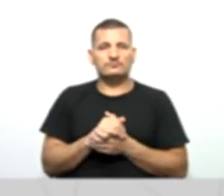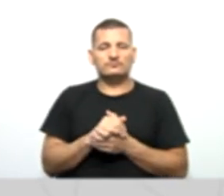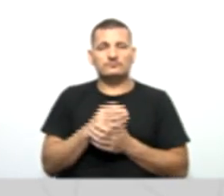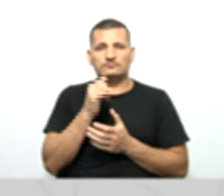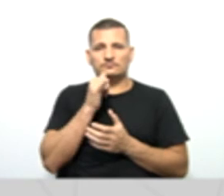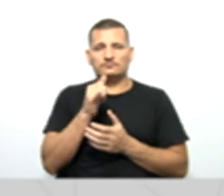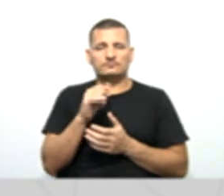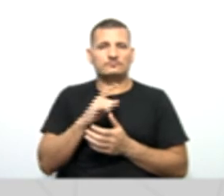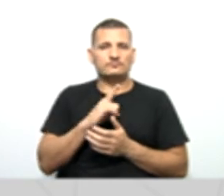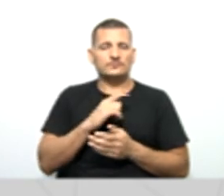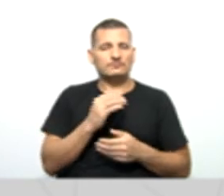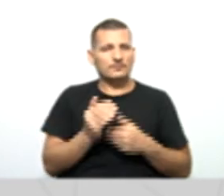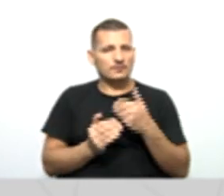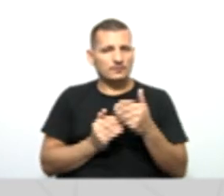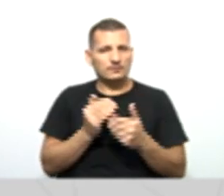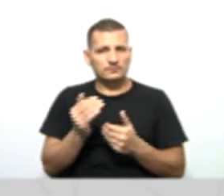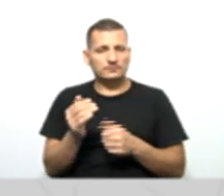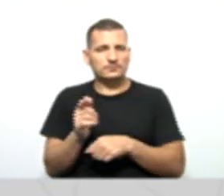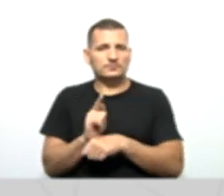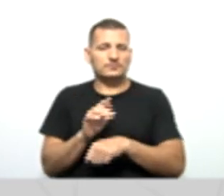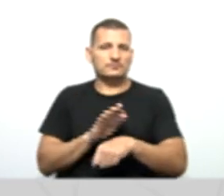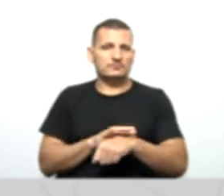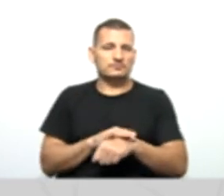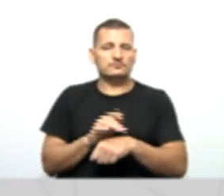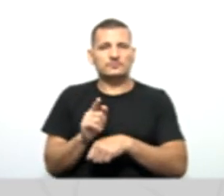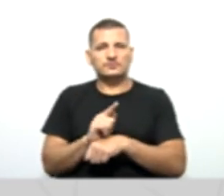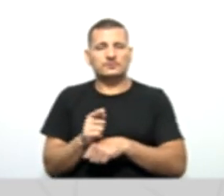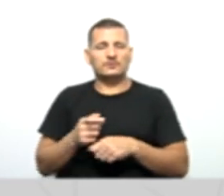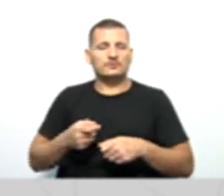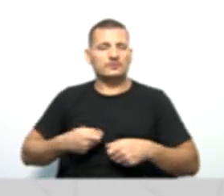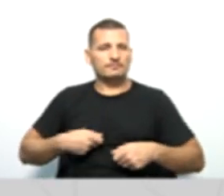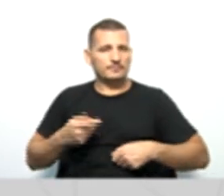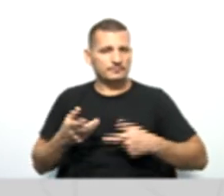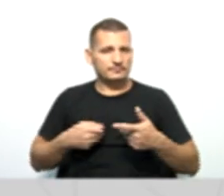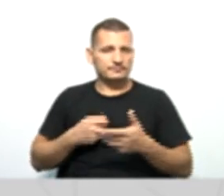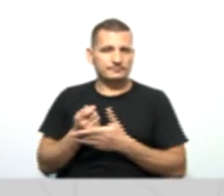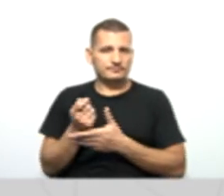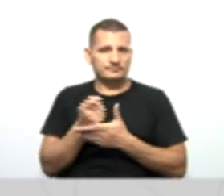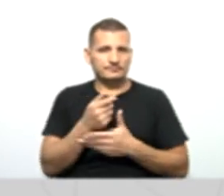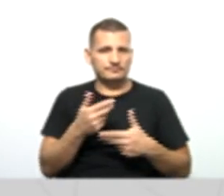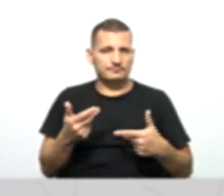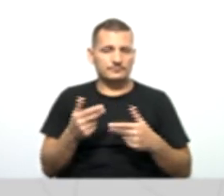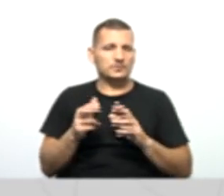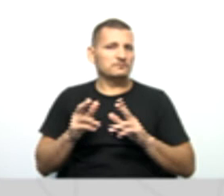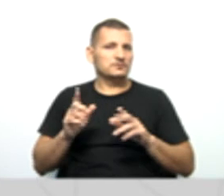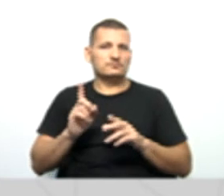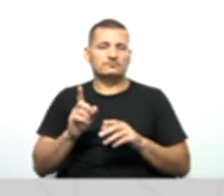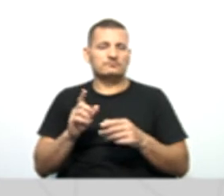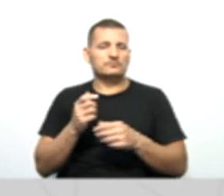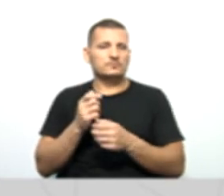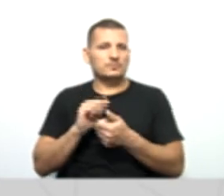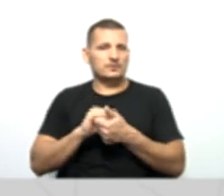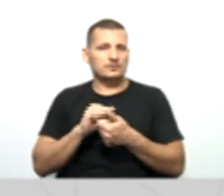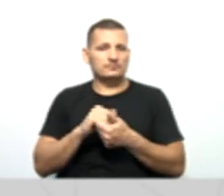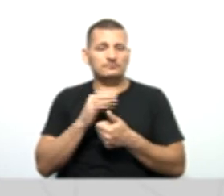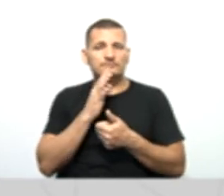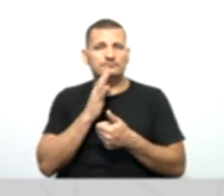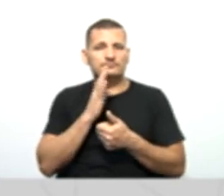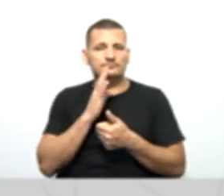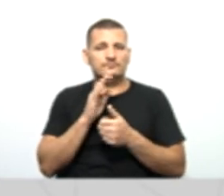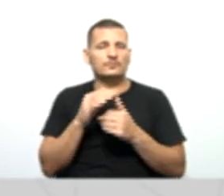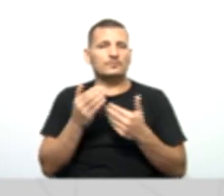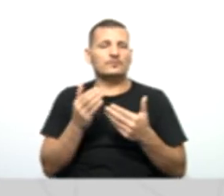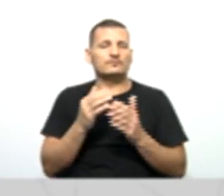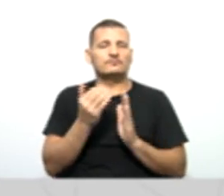passos necessários para gerenciar o tempo, para gerenciar o custo, não vai ser diferente com a qualidade. Bora conhecer aqui quais são